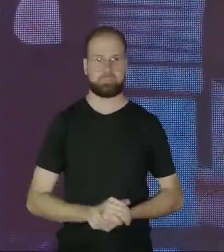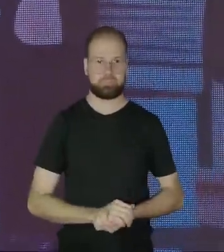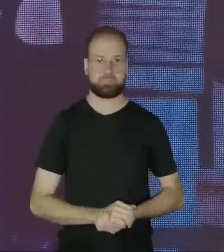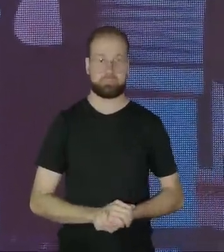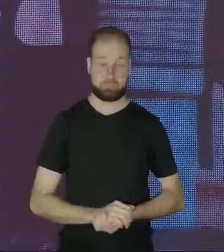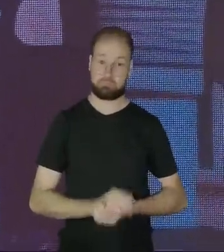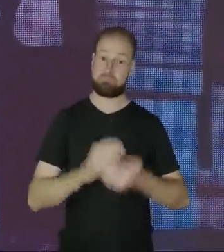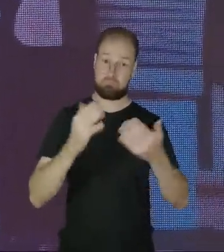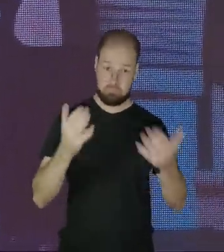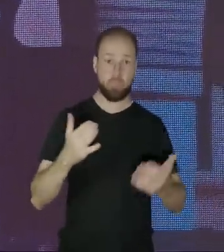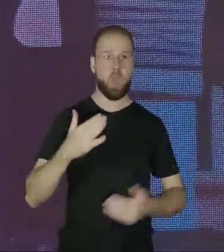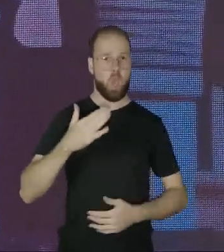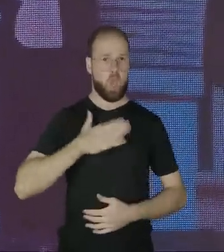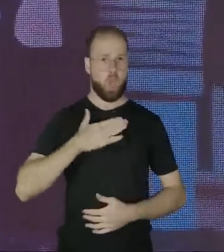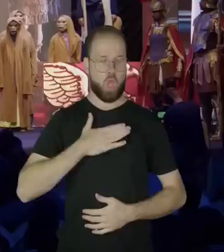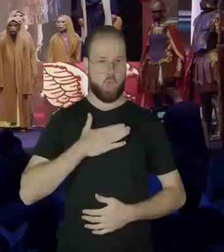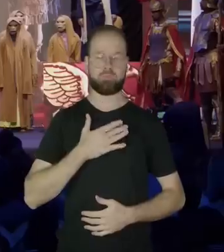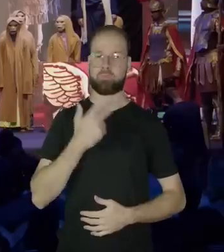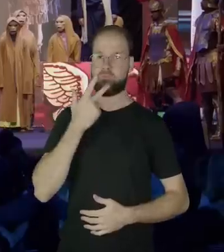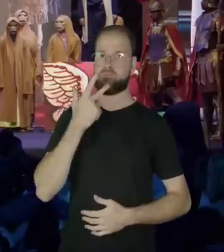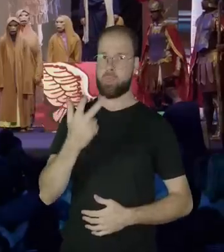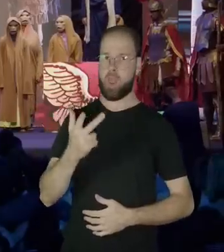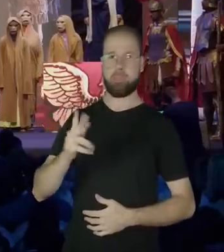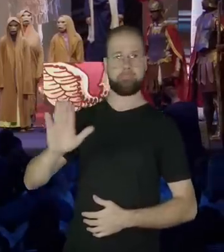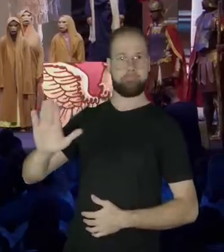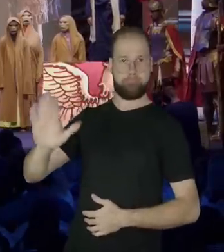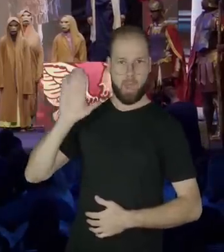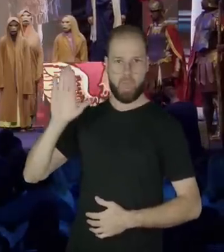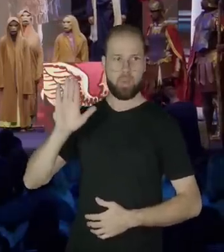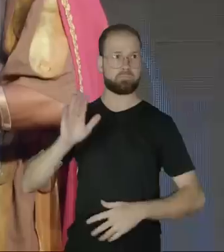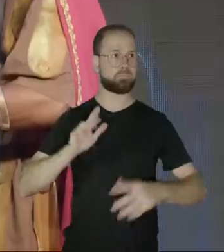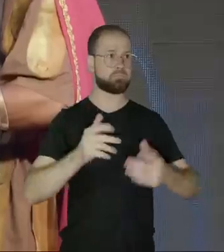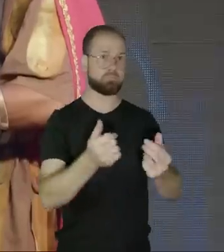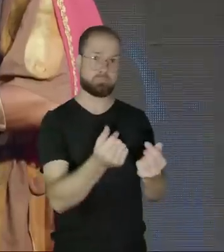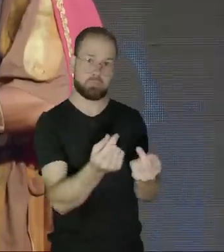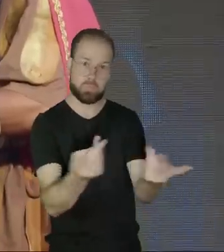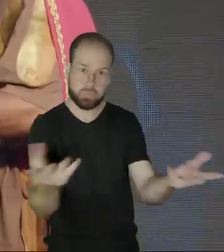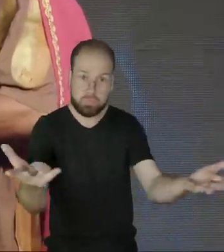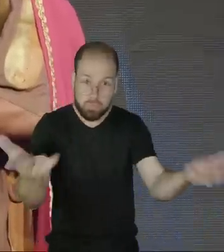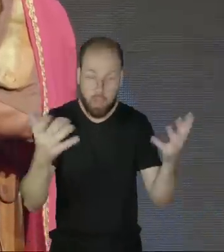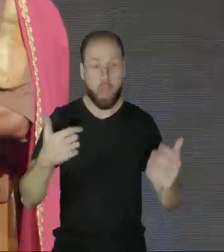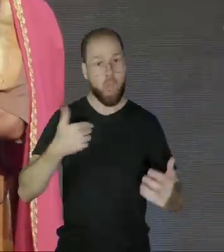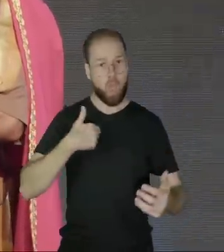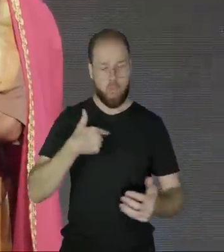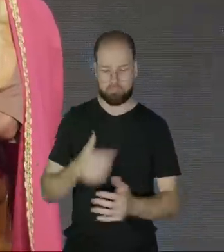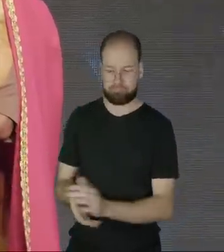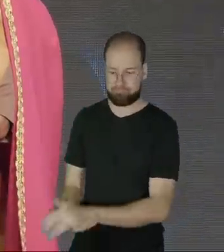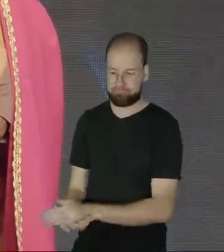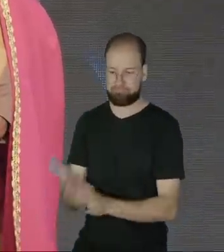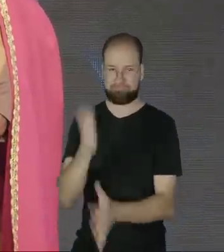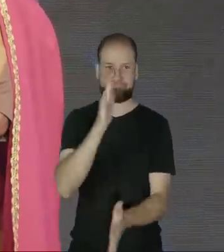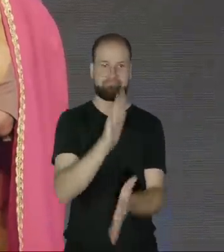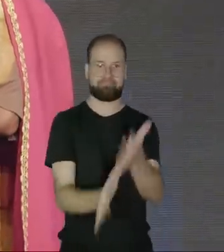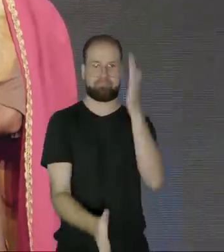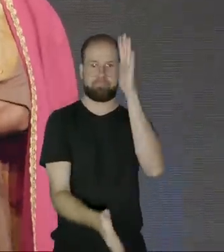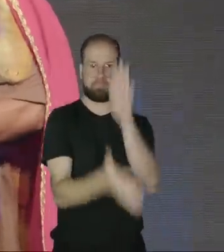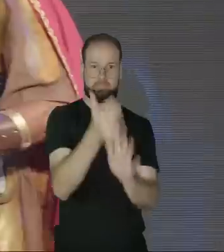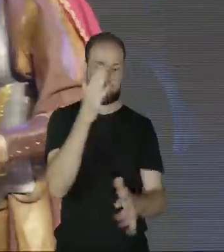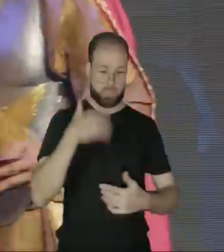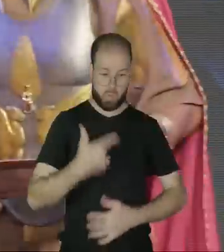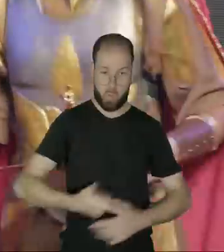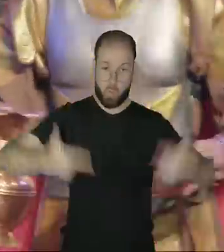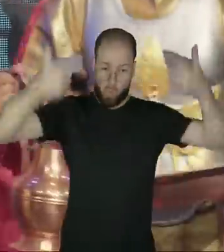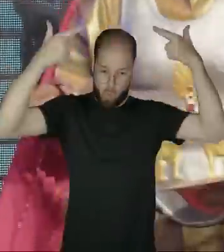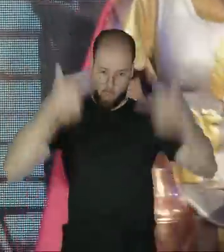Eis que cumpro com a minha palavra conforme o vosso desejo. Lavo as minhas mãos. Sou inocente do